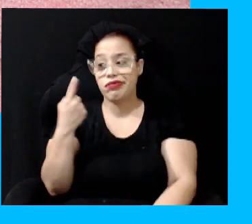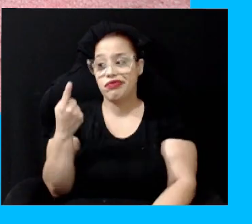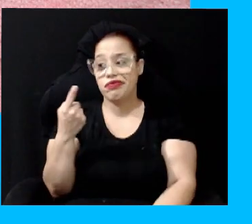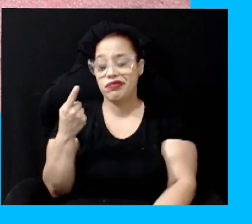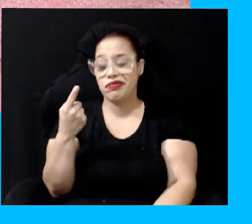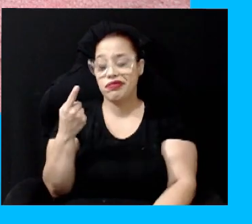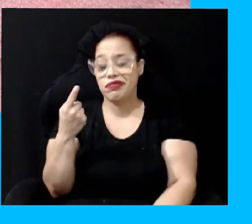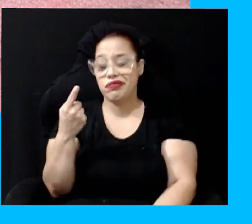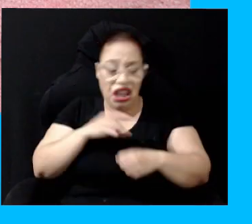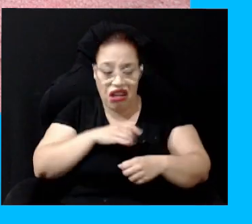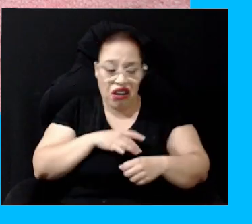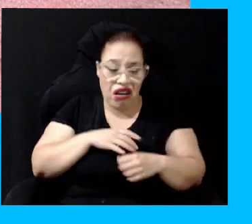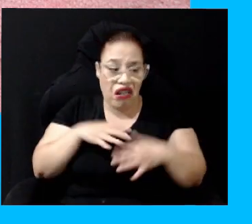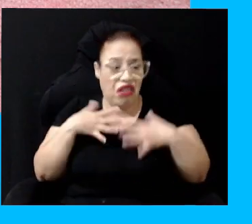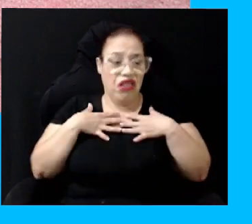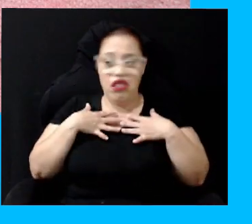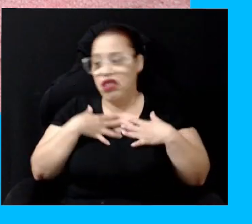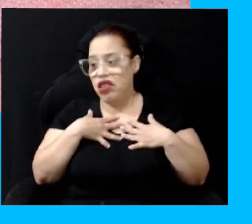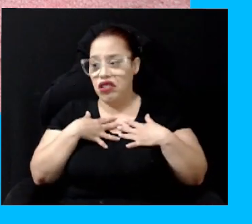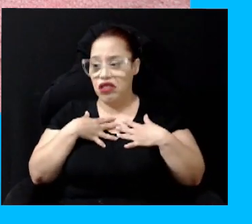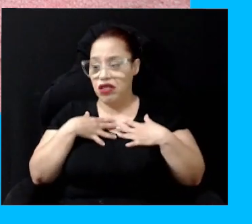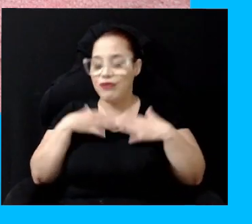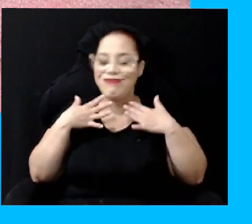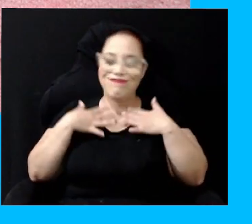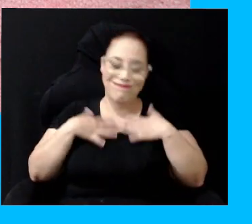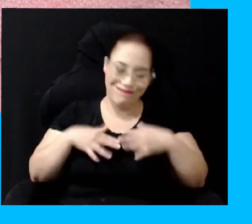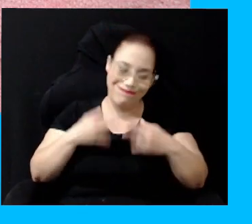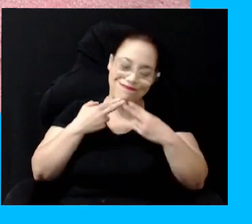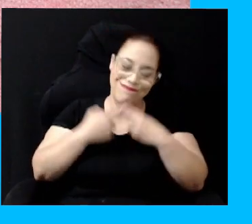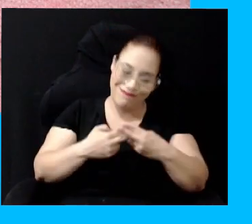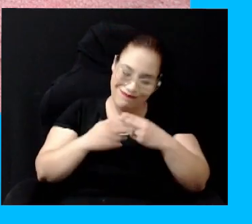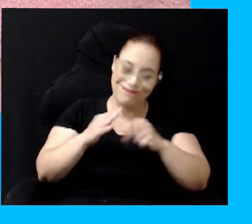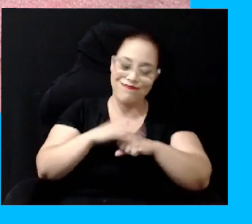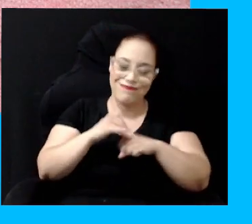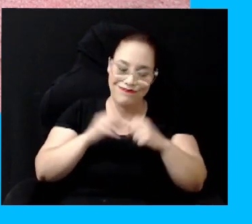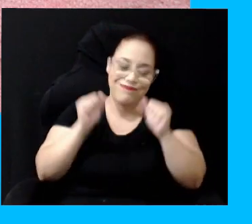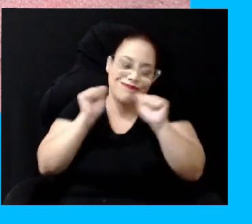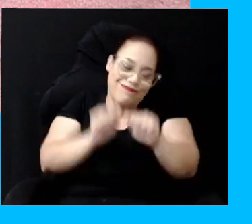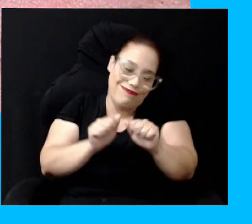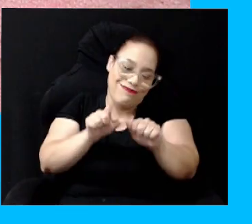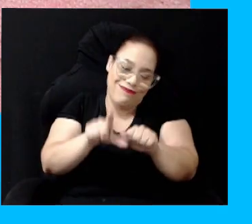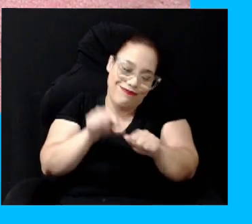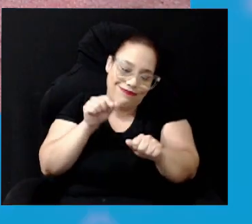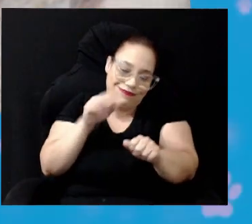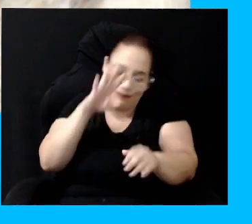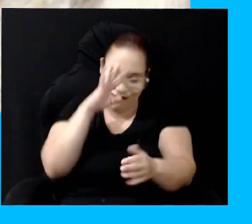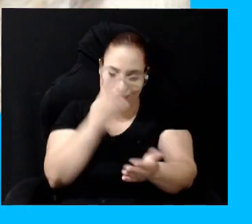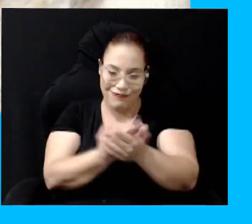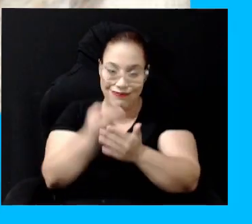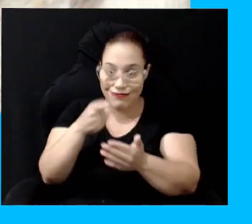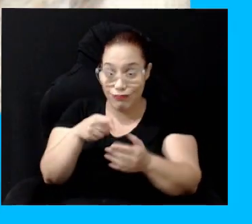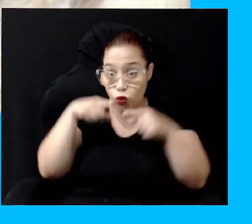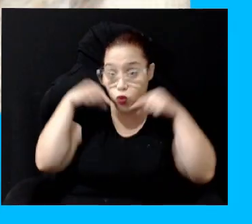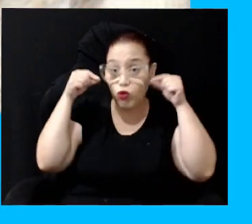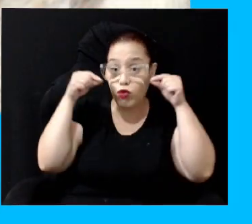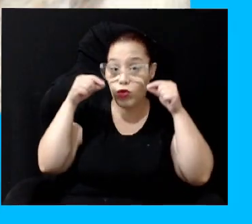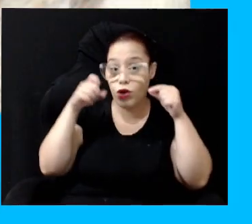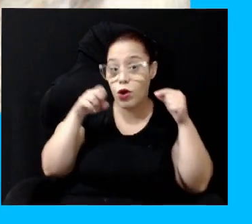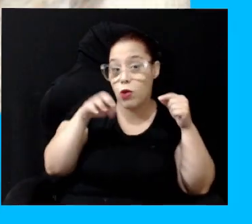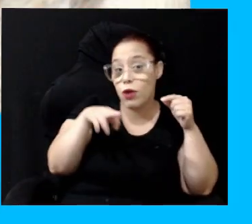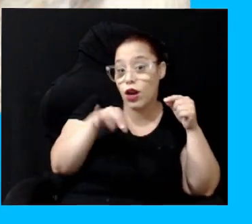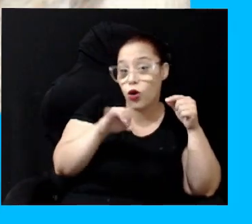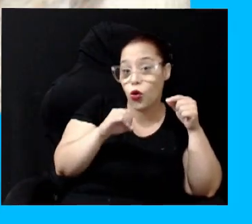e assustadinho, com paciência e carinho, é possível conquistar a confiança desse bichano. O Bianco tem